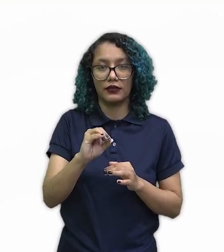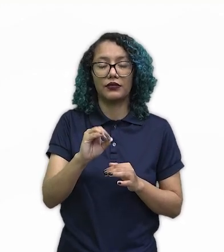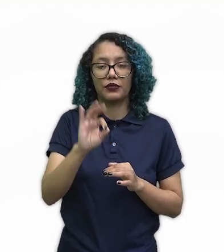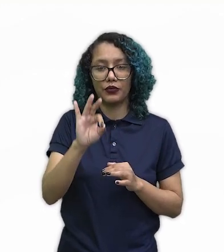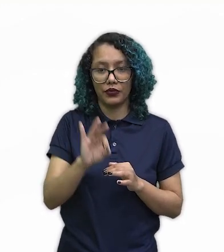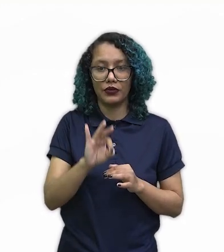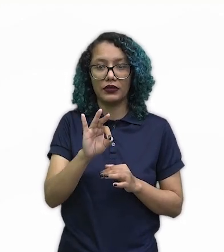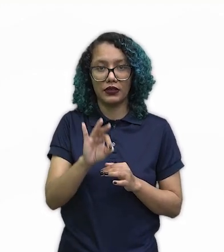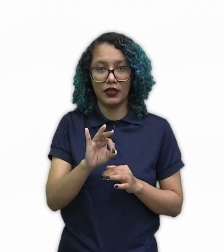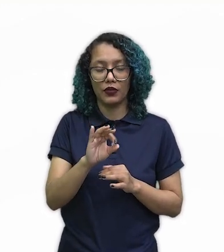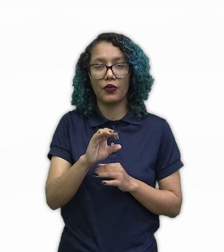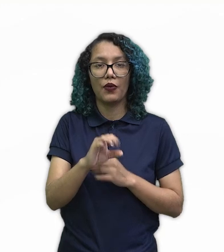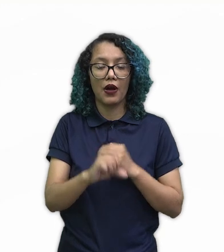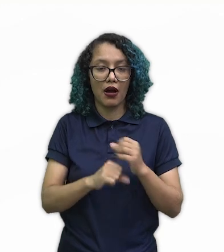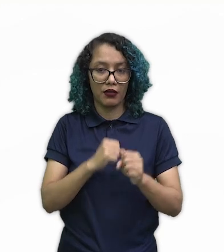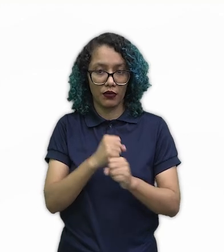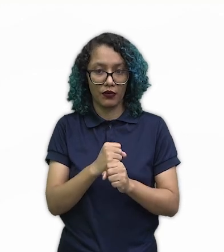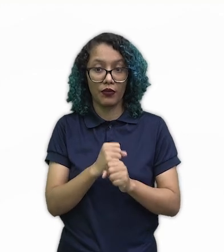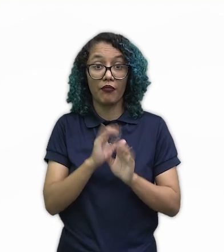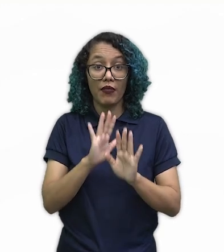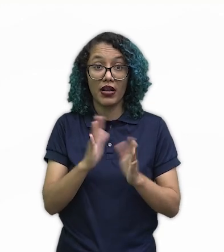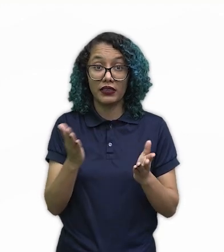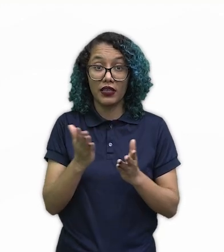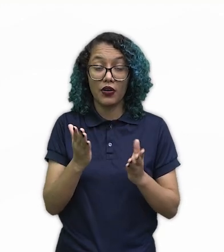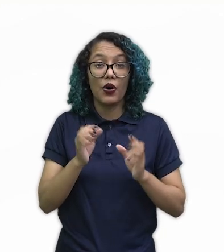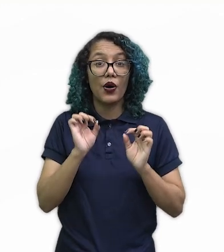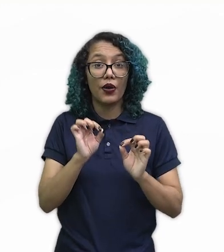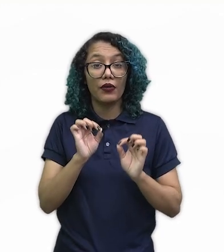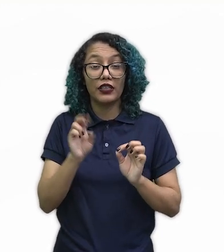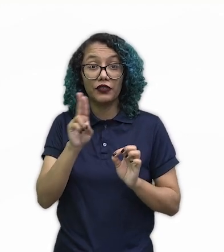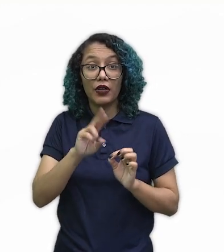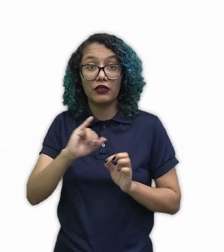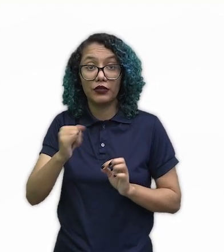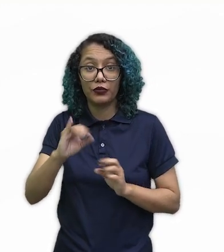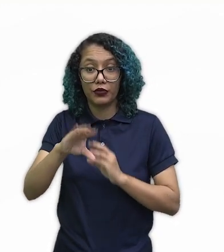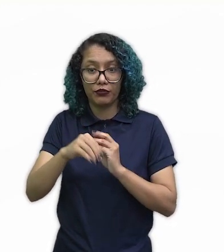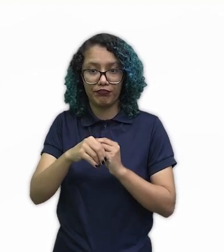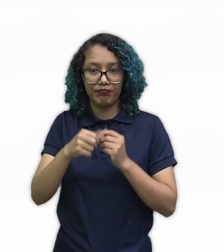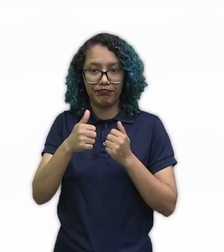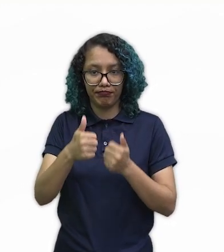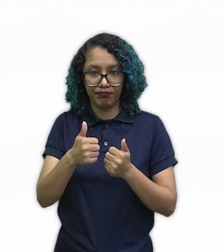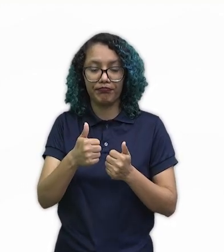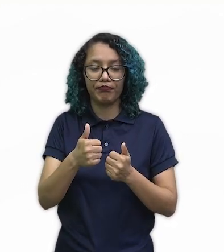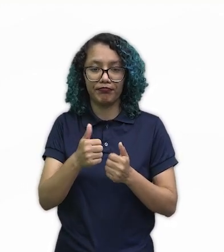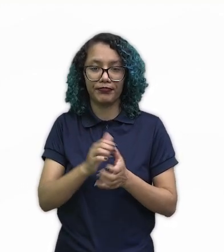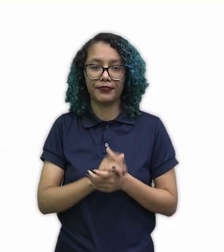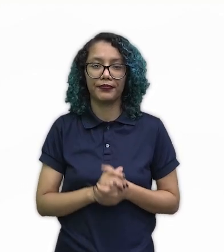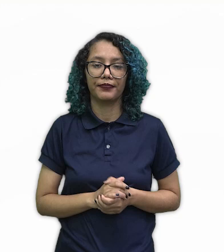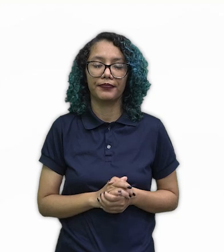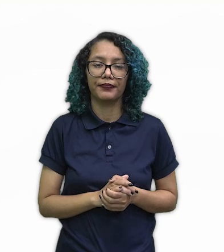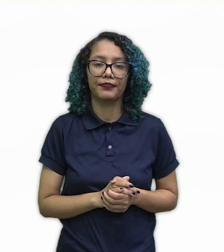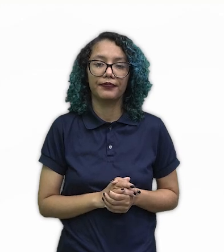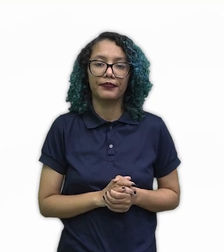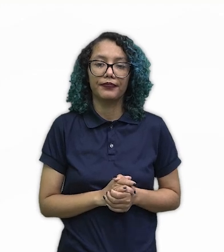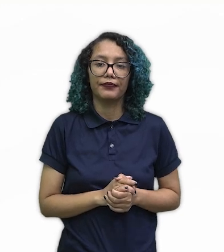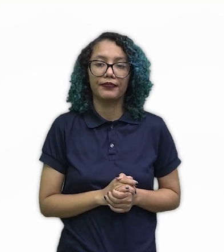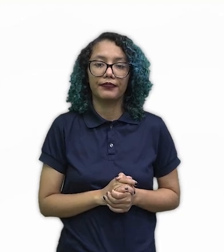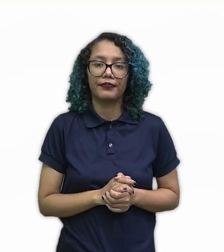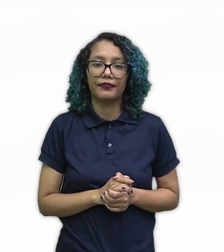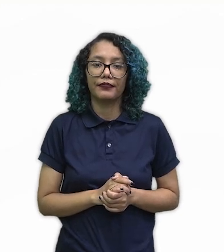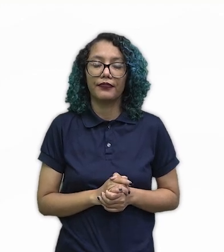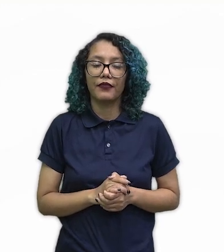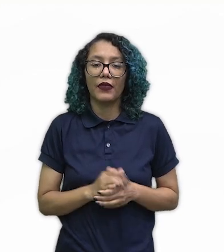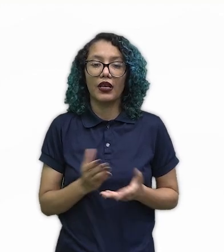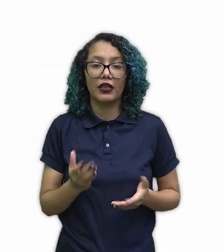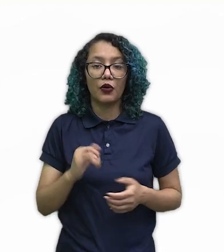sendo a ideia de juros compostos, tá legal? Uma ideia de 10% ao ano por 3 anos. E a gente descobriu que nessa condição o juro